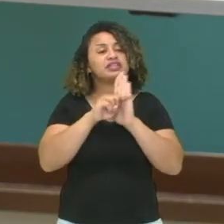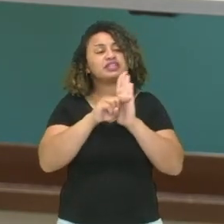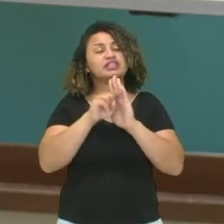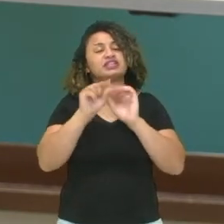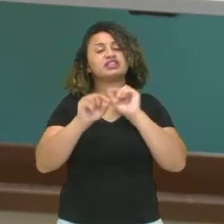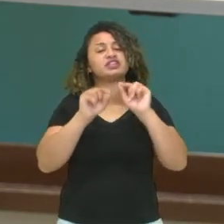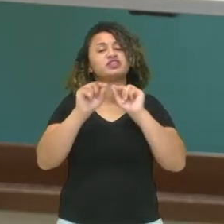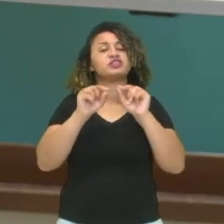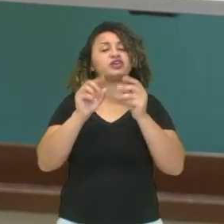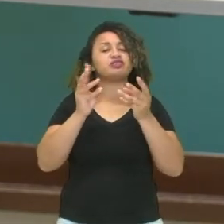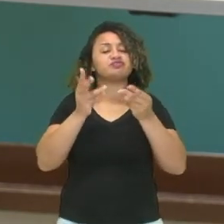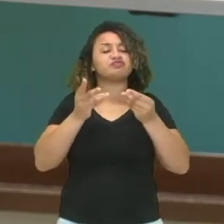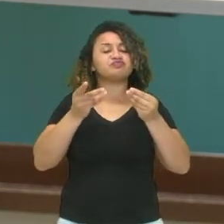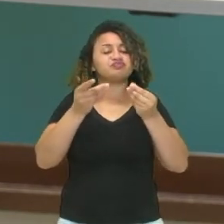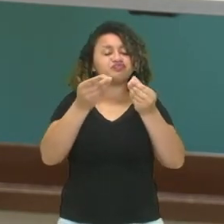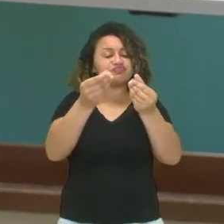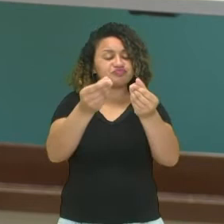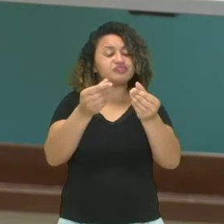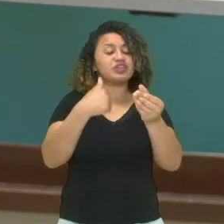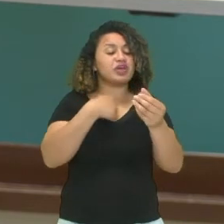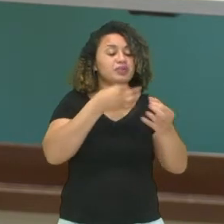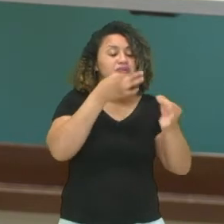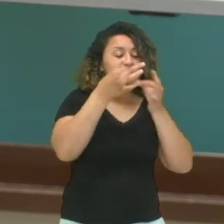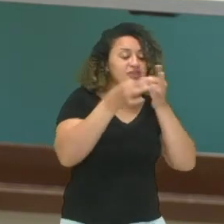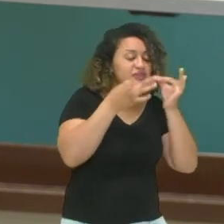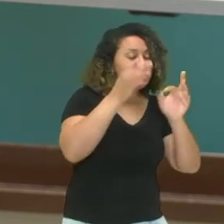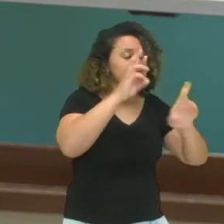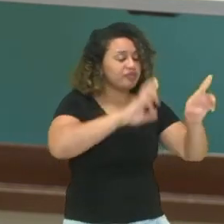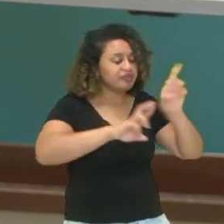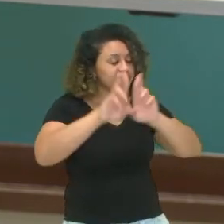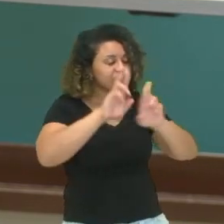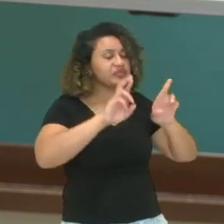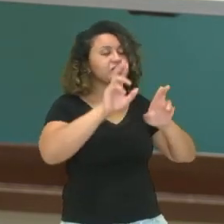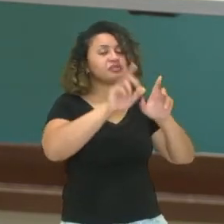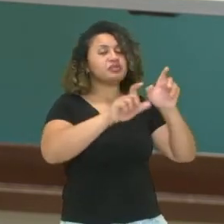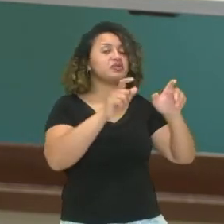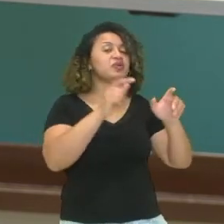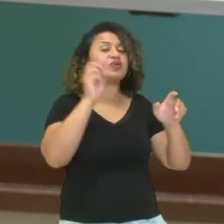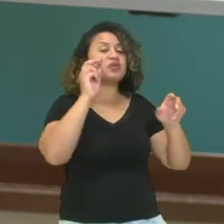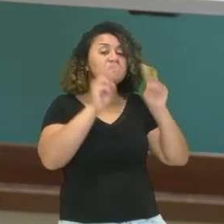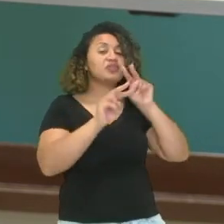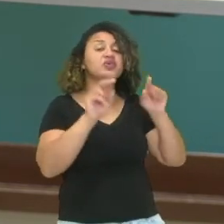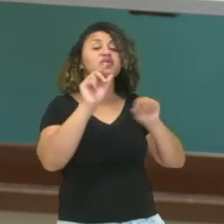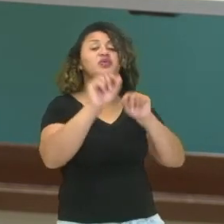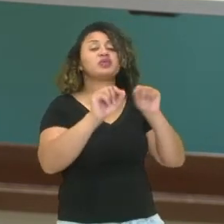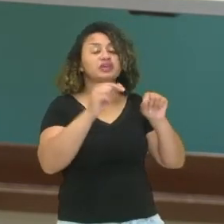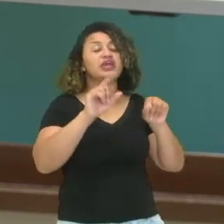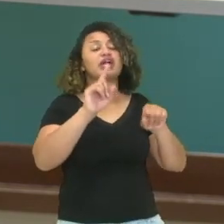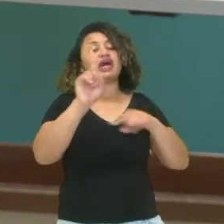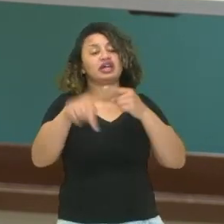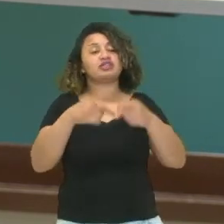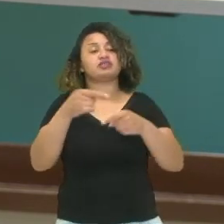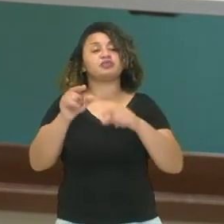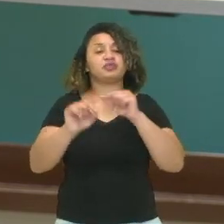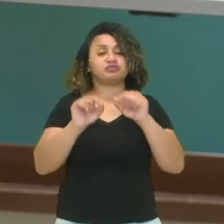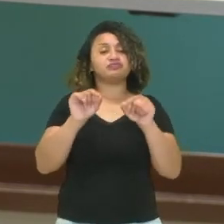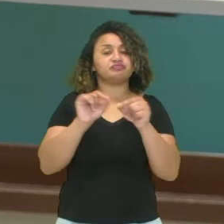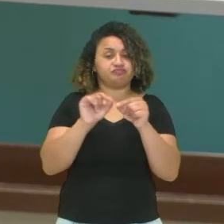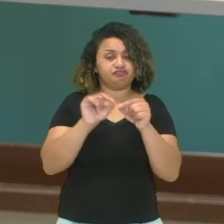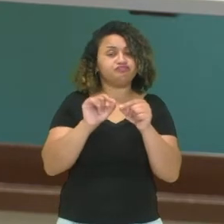seja, eu vou pegando opiniões e observações que as pessoas vão me fazer. Então vai ficar uma atividade para